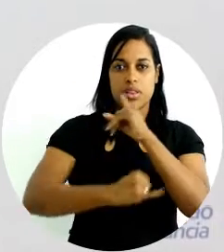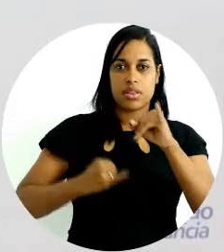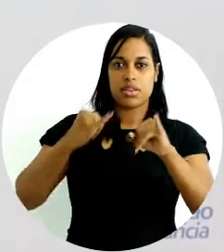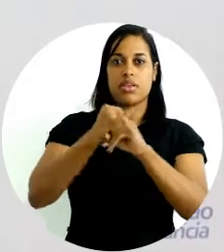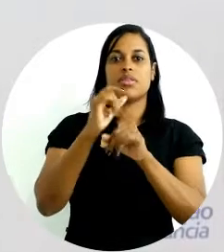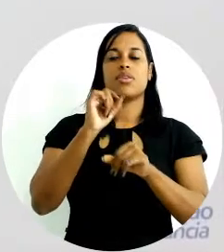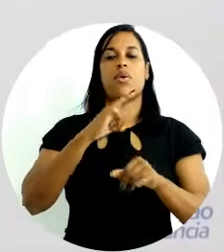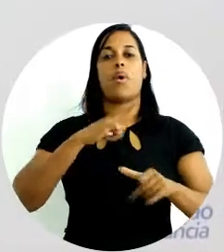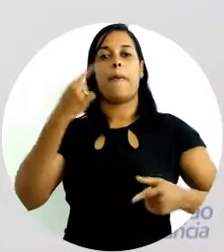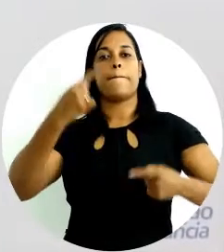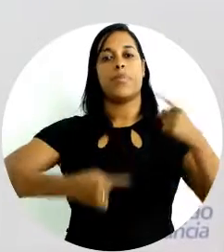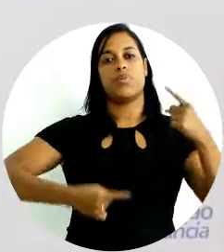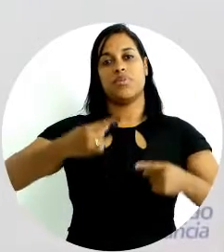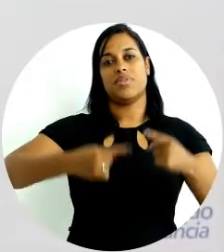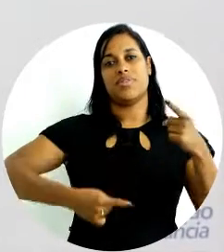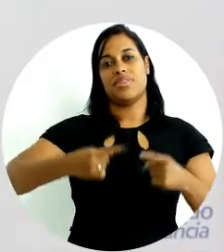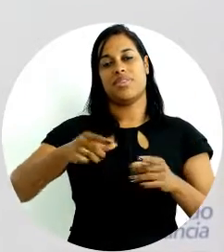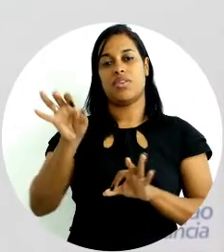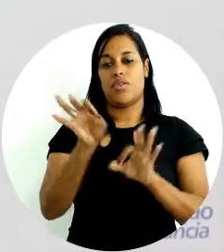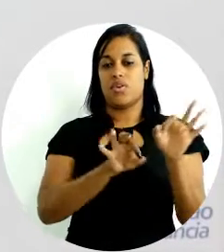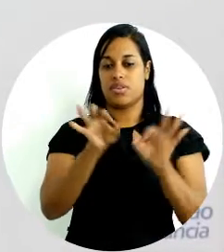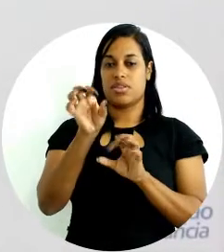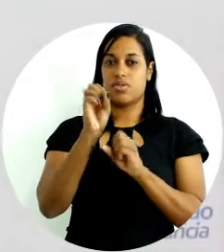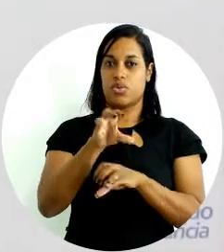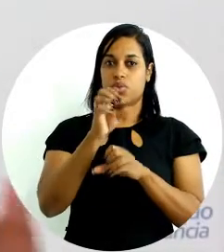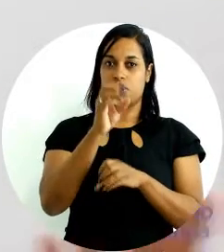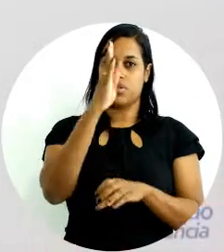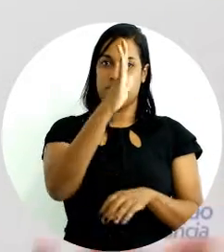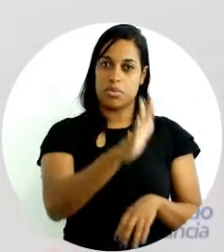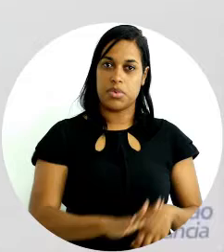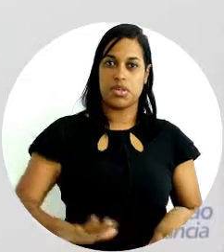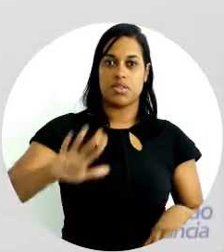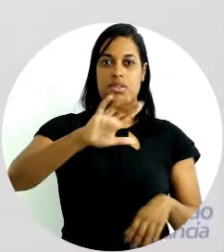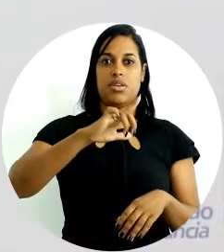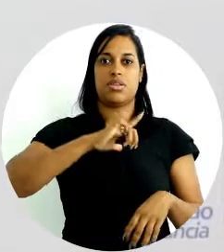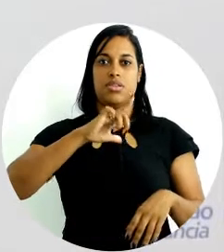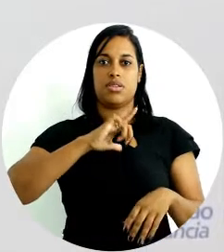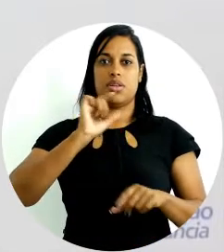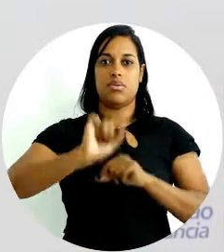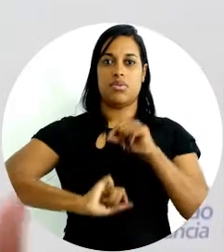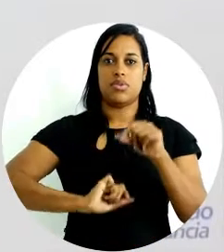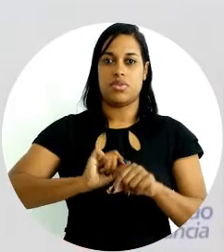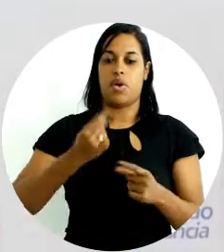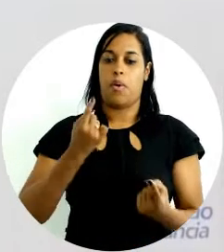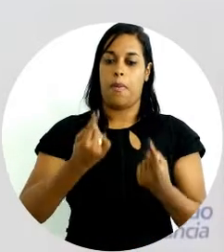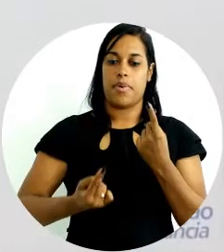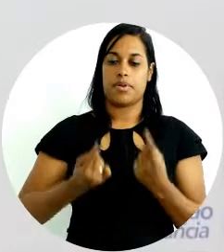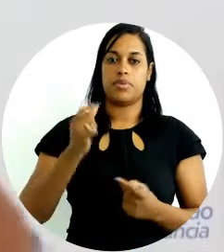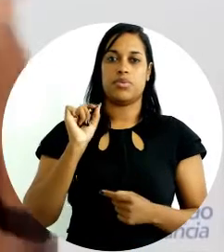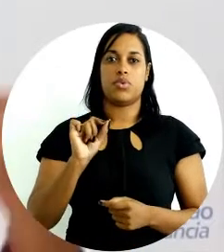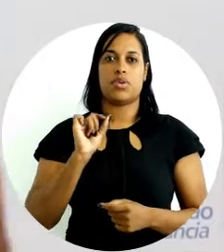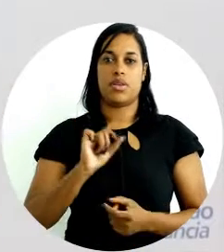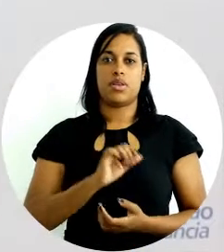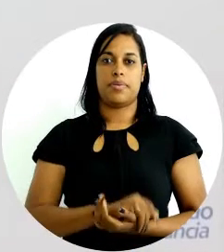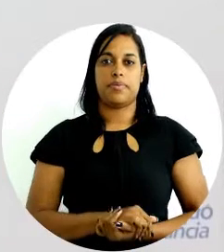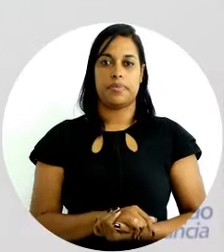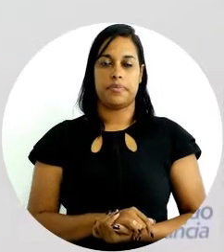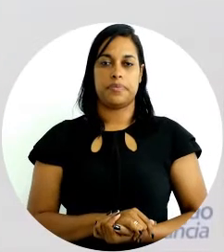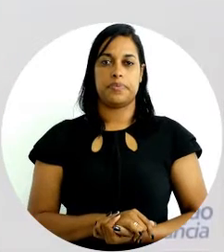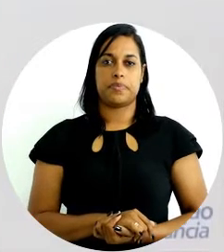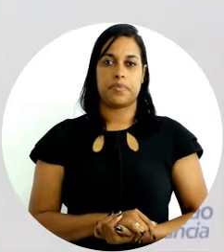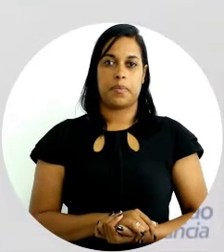o que temos é uma política de reorganização do ensino brasileiro. Temos, assim, como parâmetro,